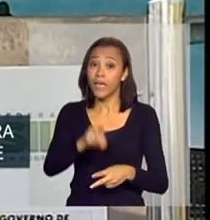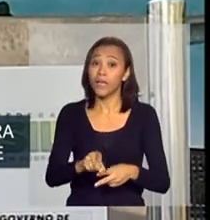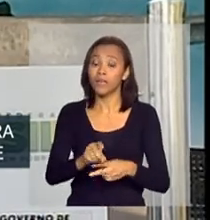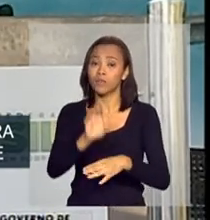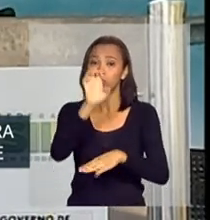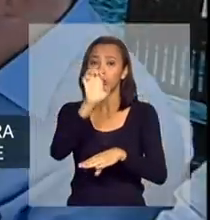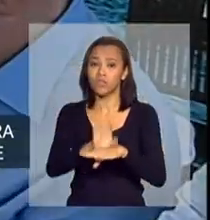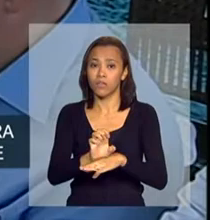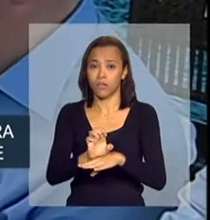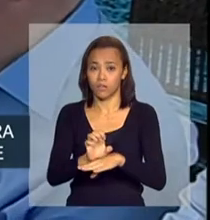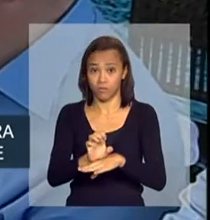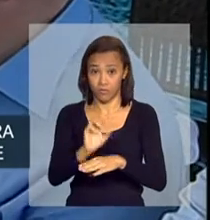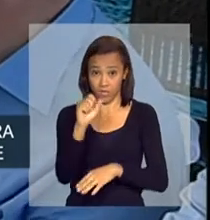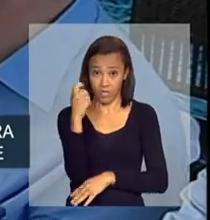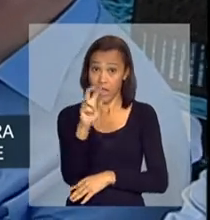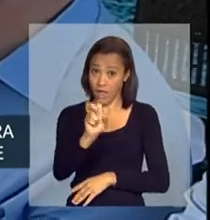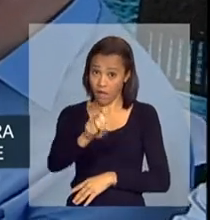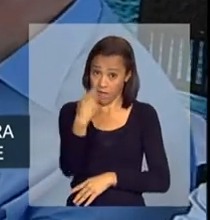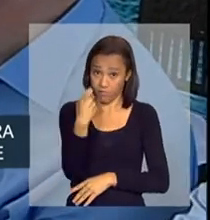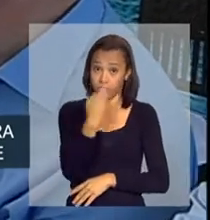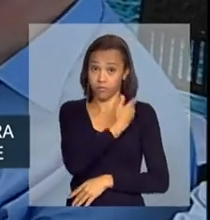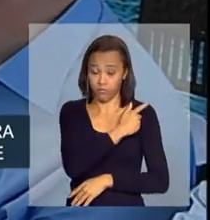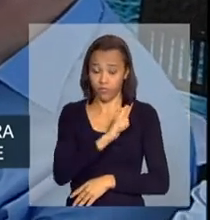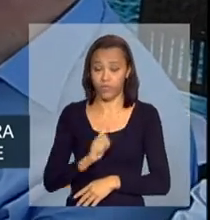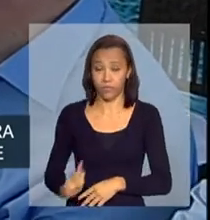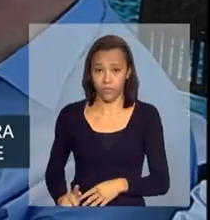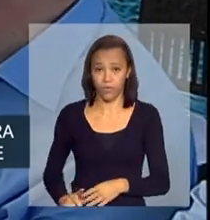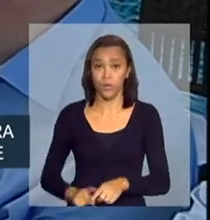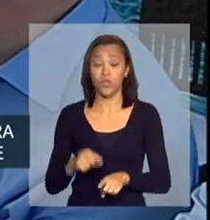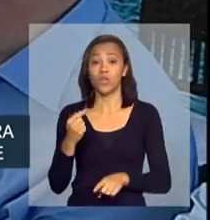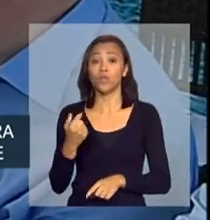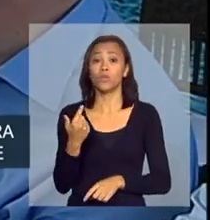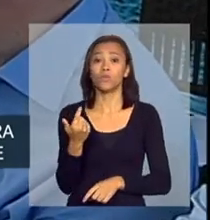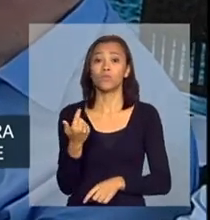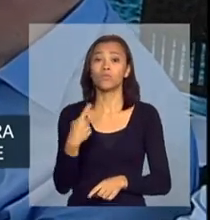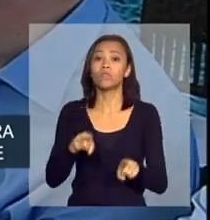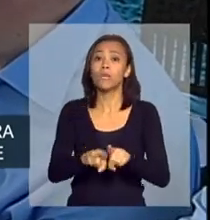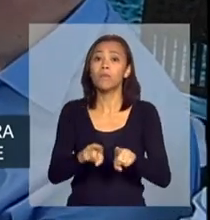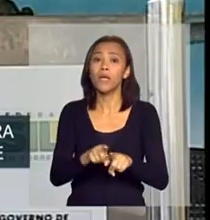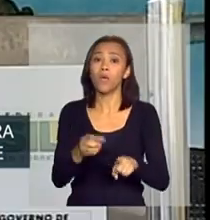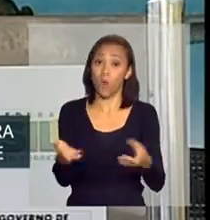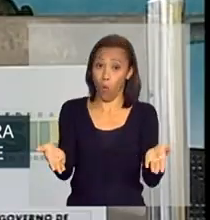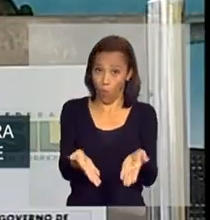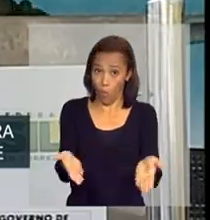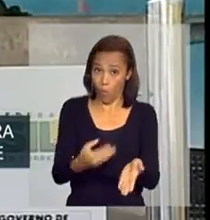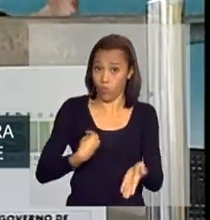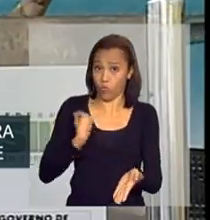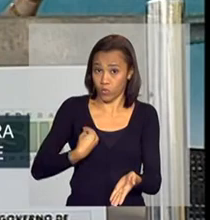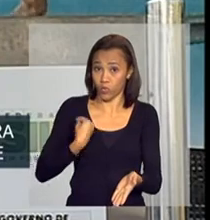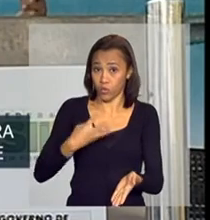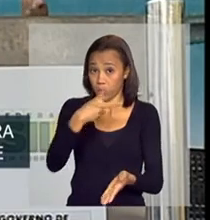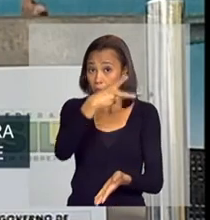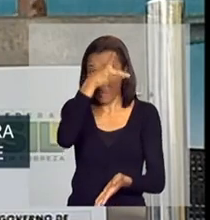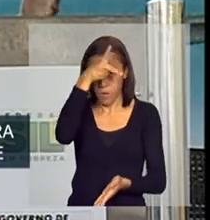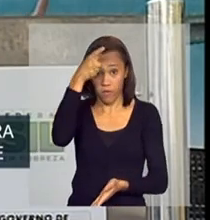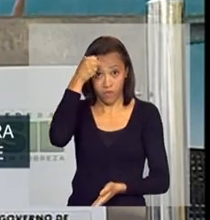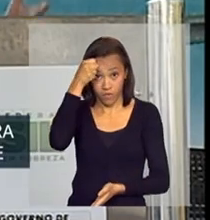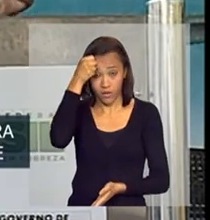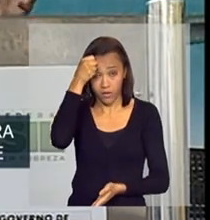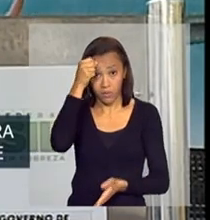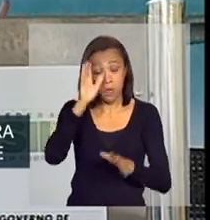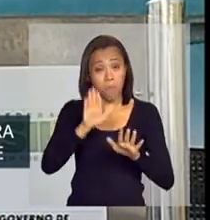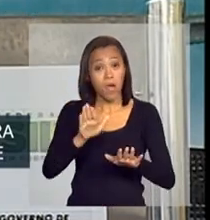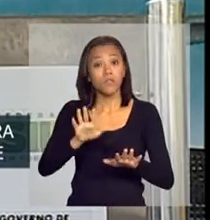de Sergipe, ex-governador. E o nosso atual prefeito, mas quando eu